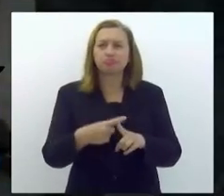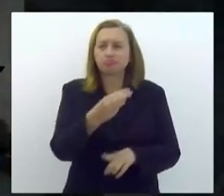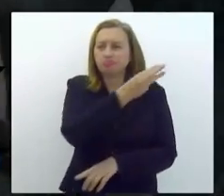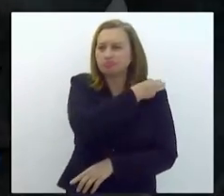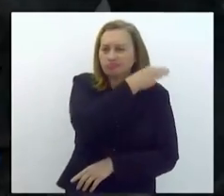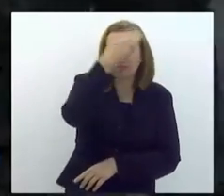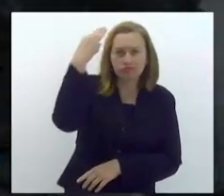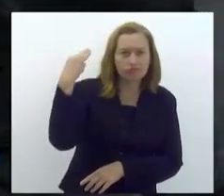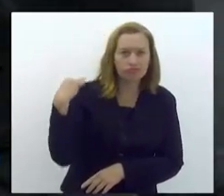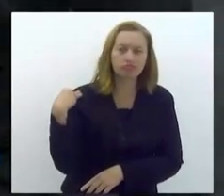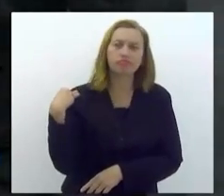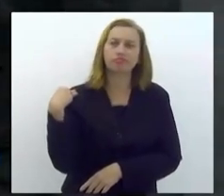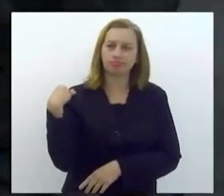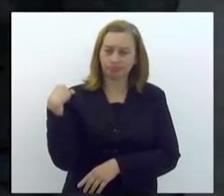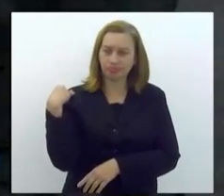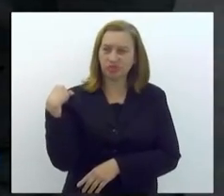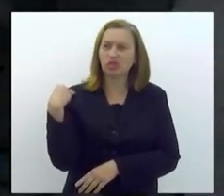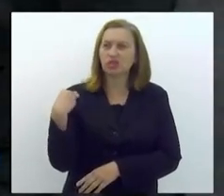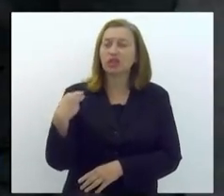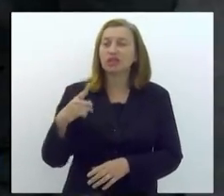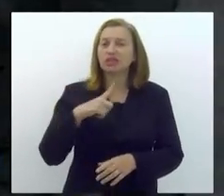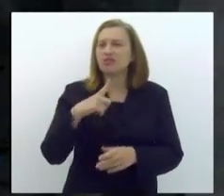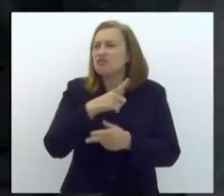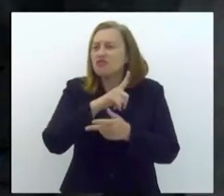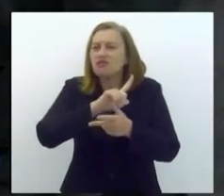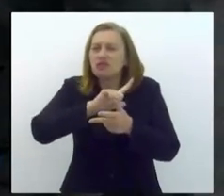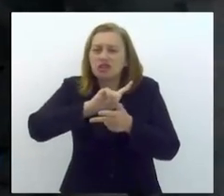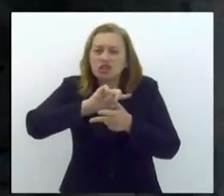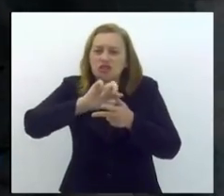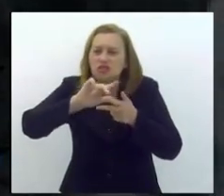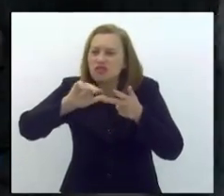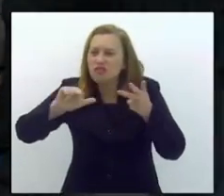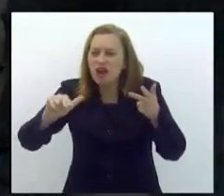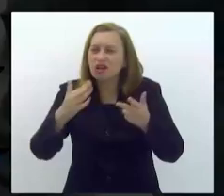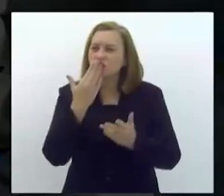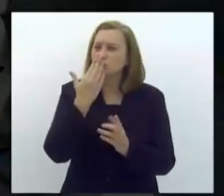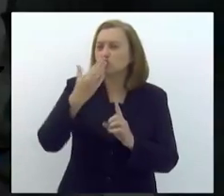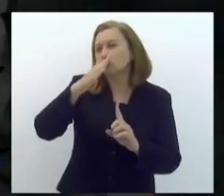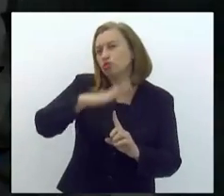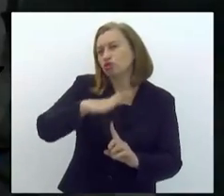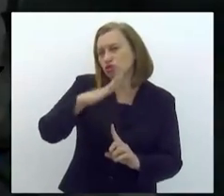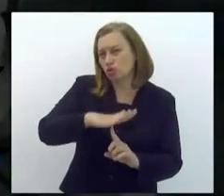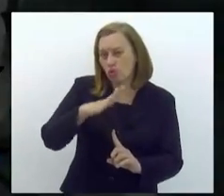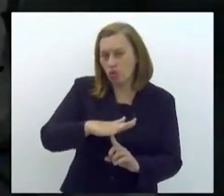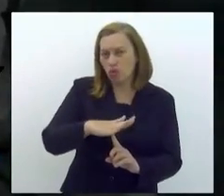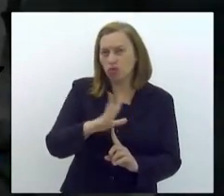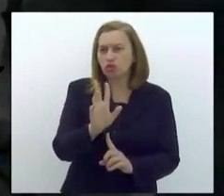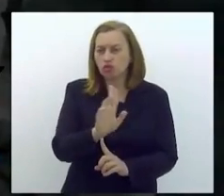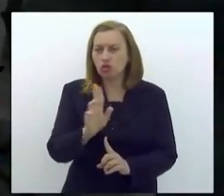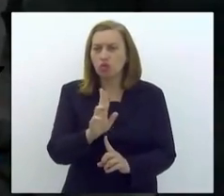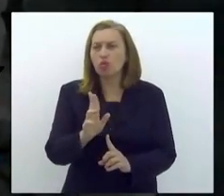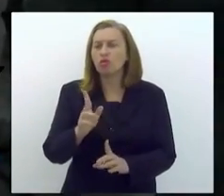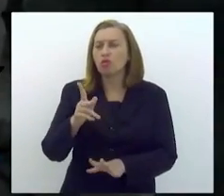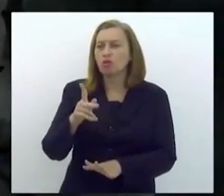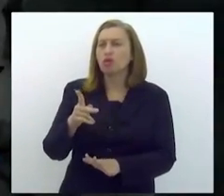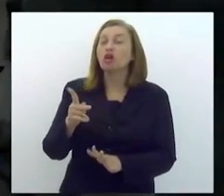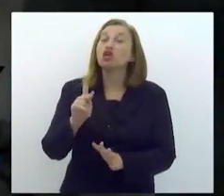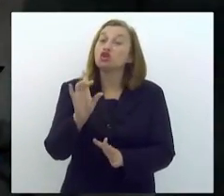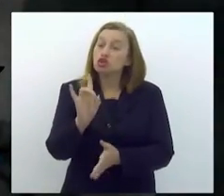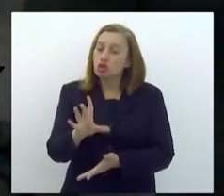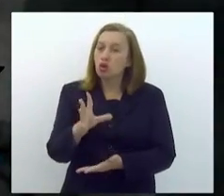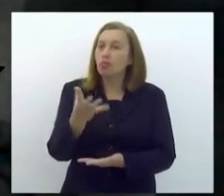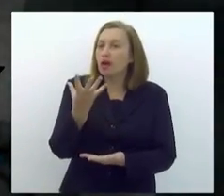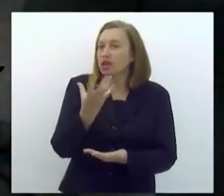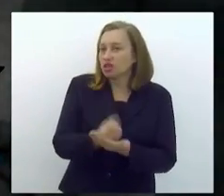Maria apesar de ter muitos nomes muitos títulos como muito bem acabou de mencionar só para registrar